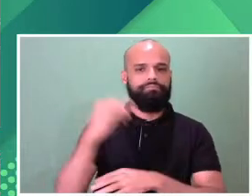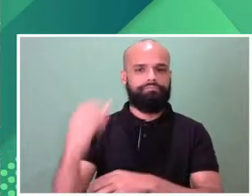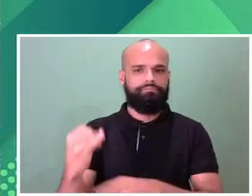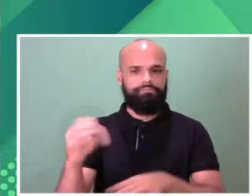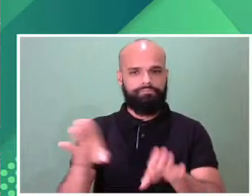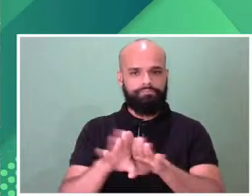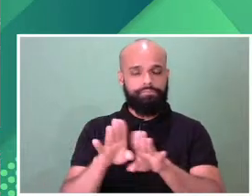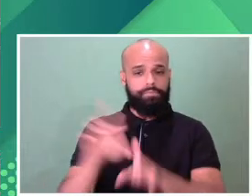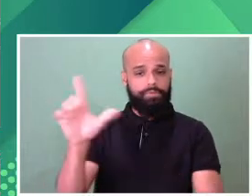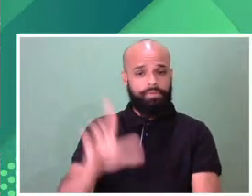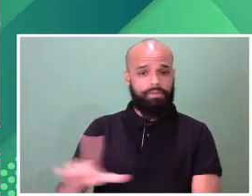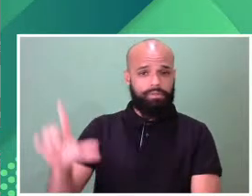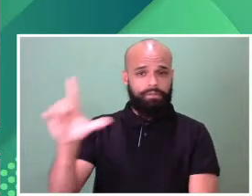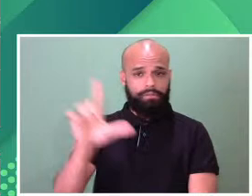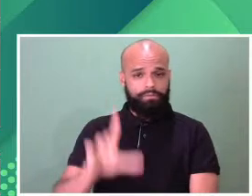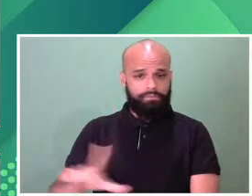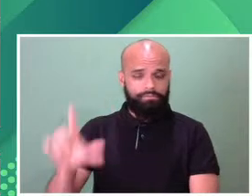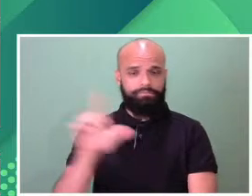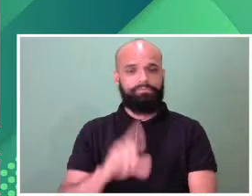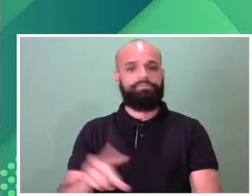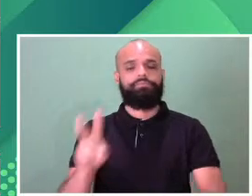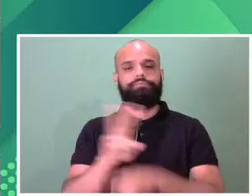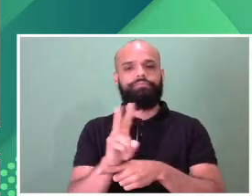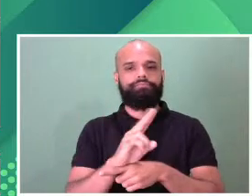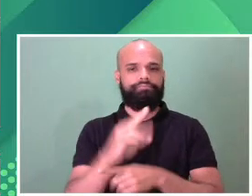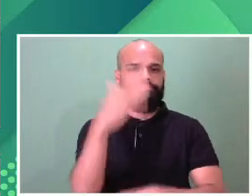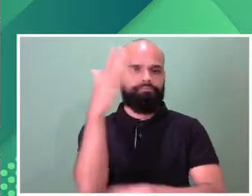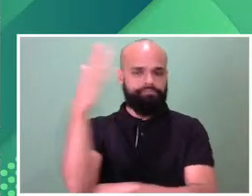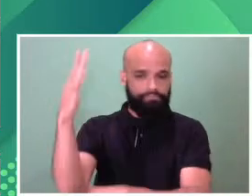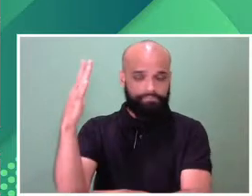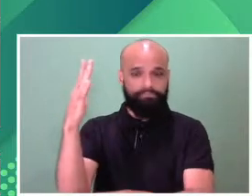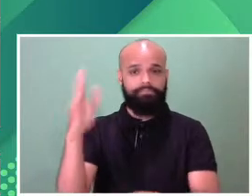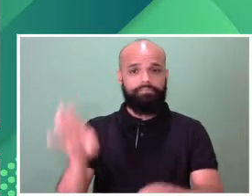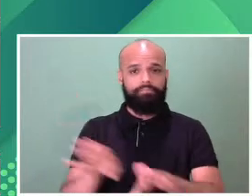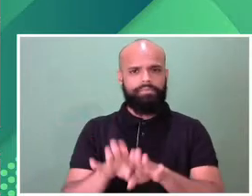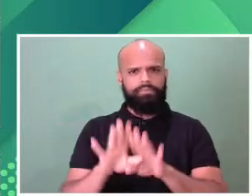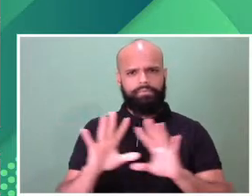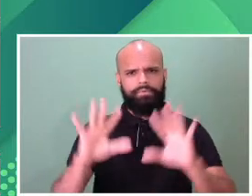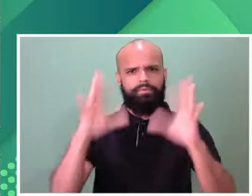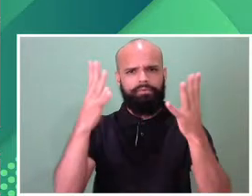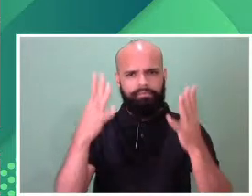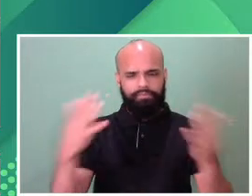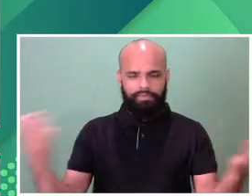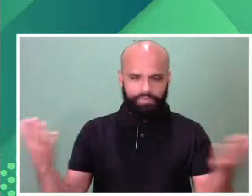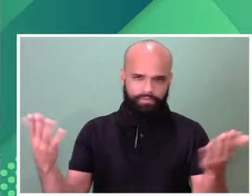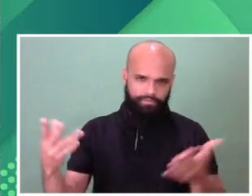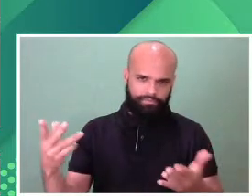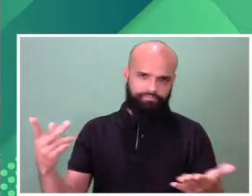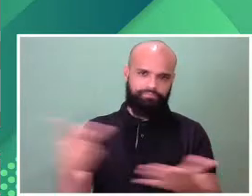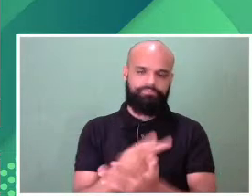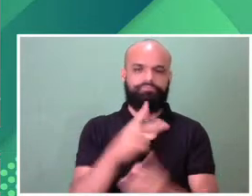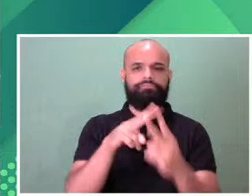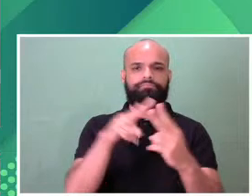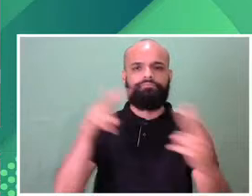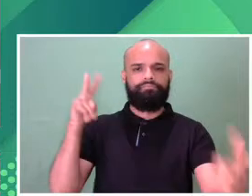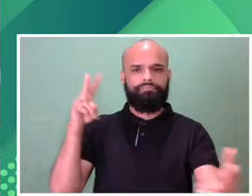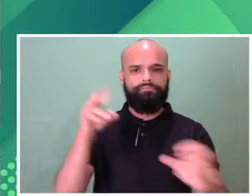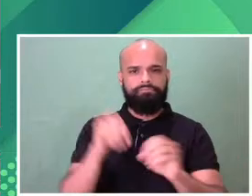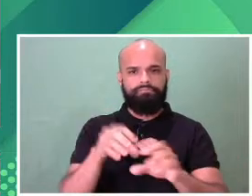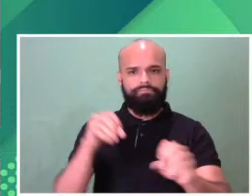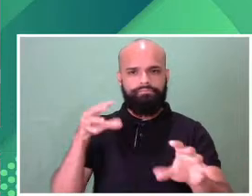de Literatura e Ecocrítica. Este evento acontece na modalidade à distância